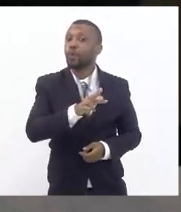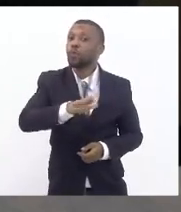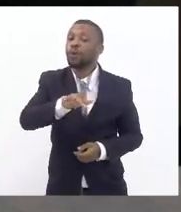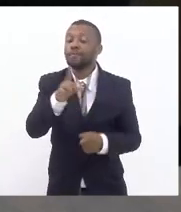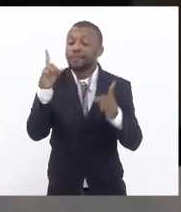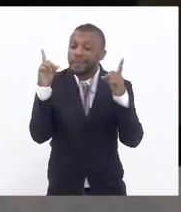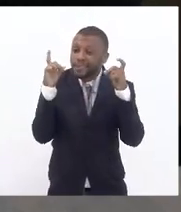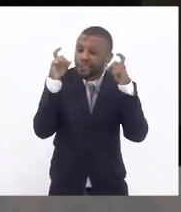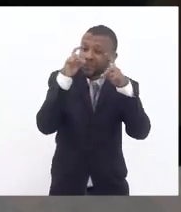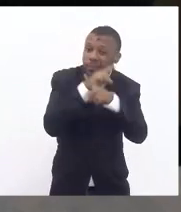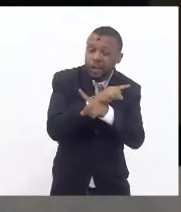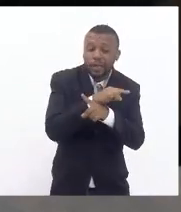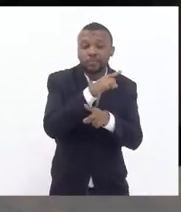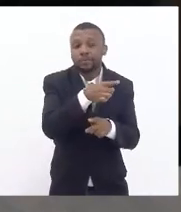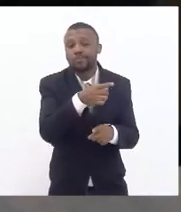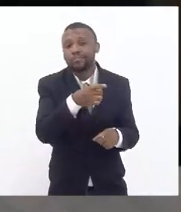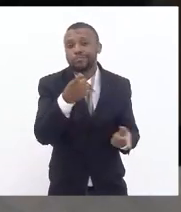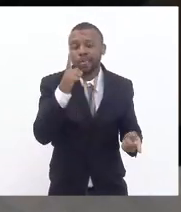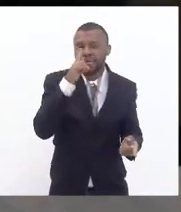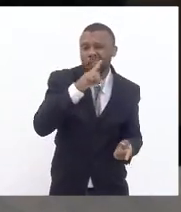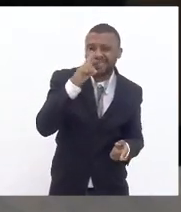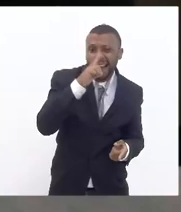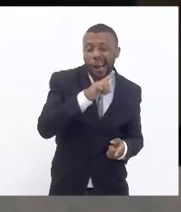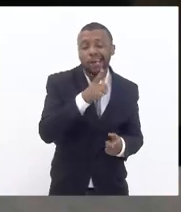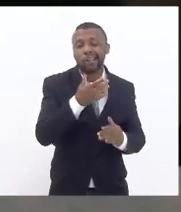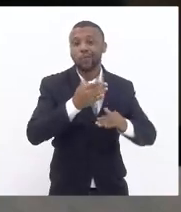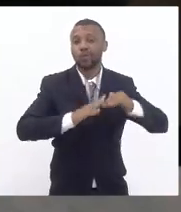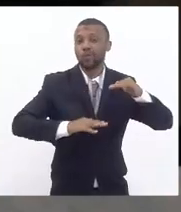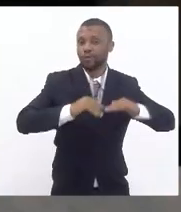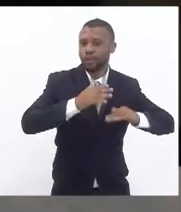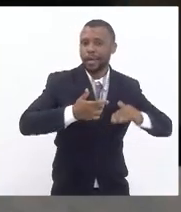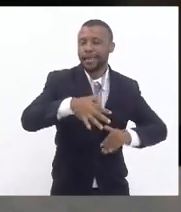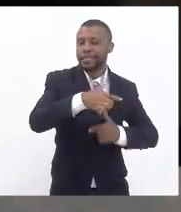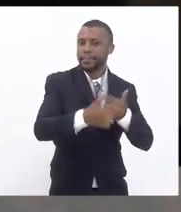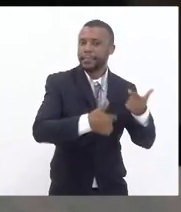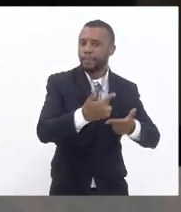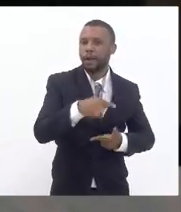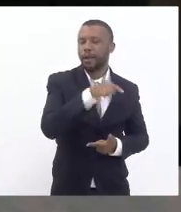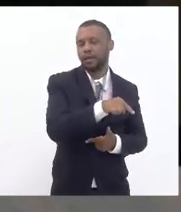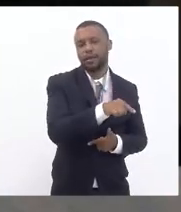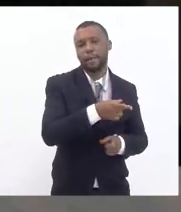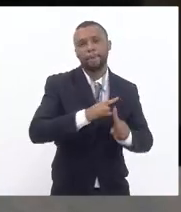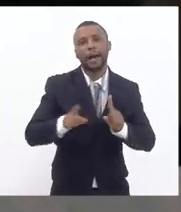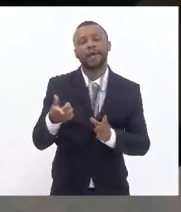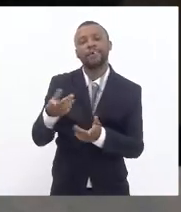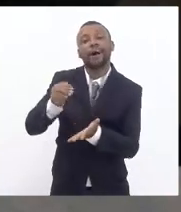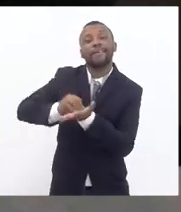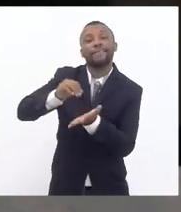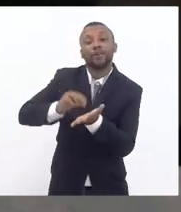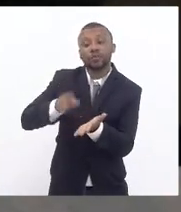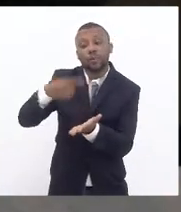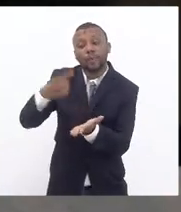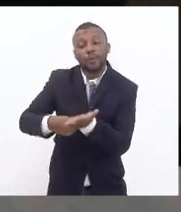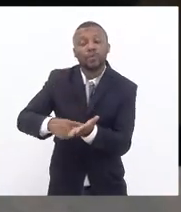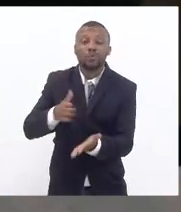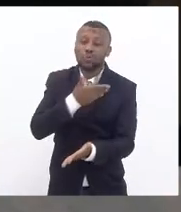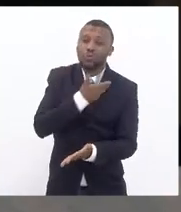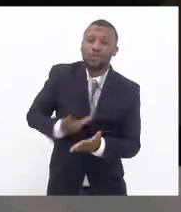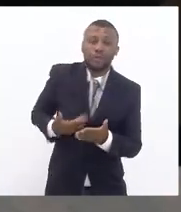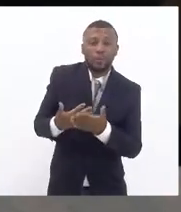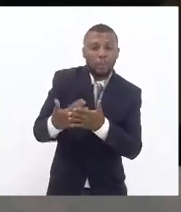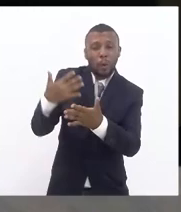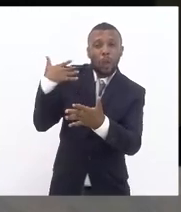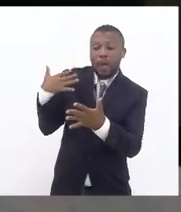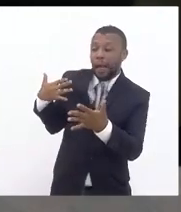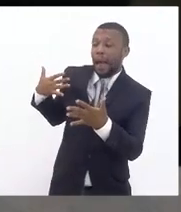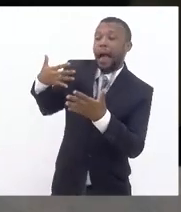do corpo de servidores, mas por absoluto descompromisso e abandono por parte do governo estadual, inclusive do governo Cláudio Castro. Então, de novo, já